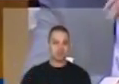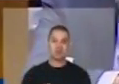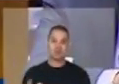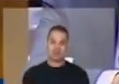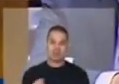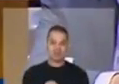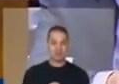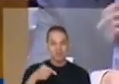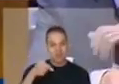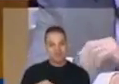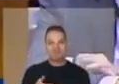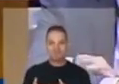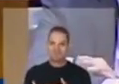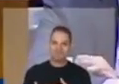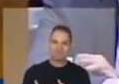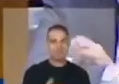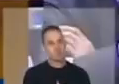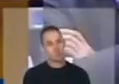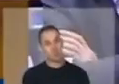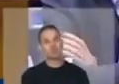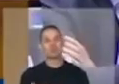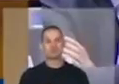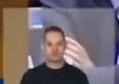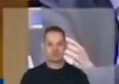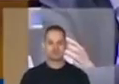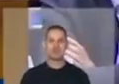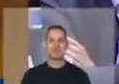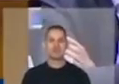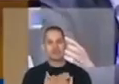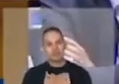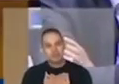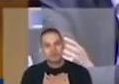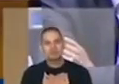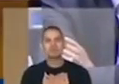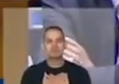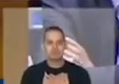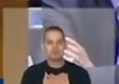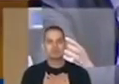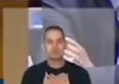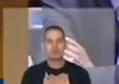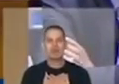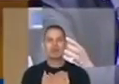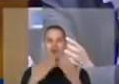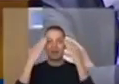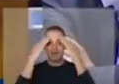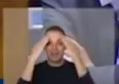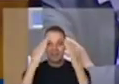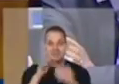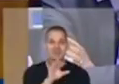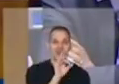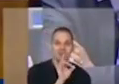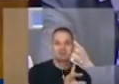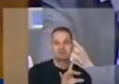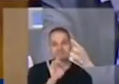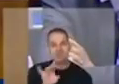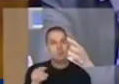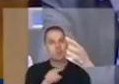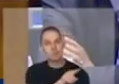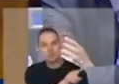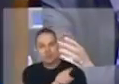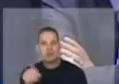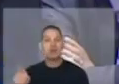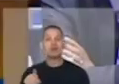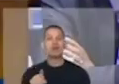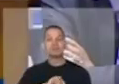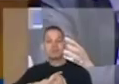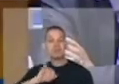vivendo nesse ano. Então, eu quero, do fundo do meu coração, agradecer a cada um de vocês